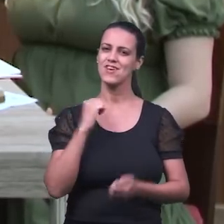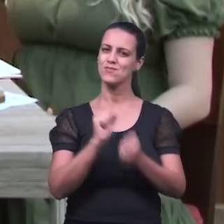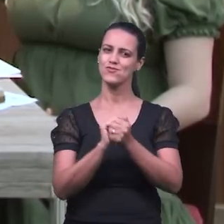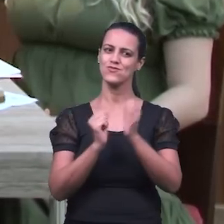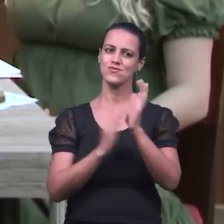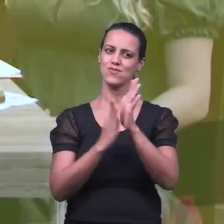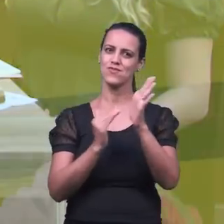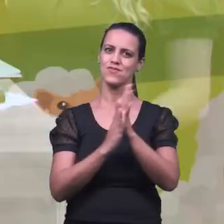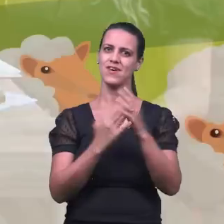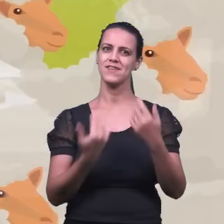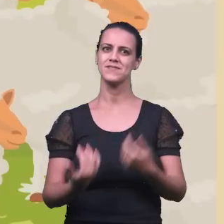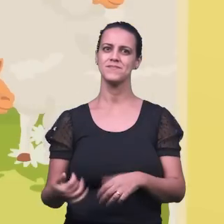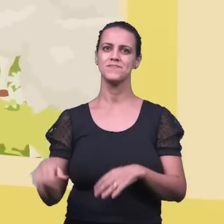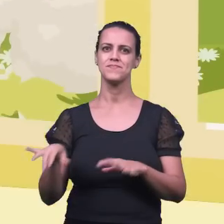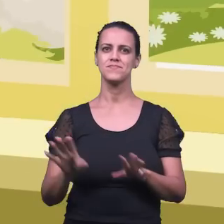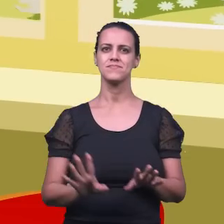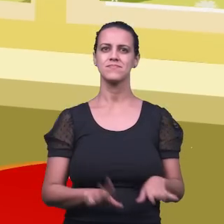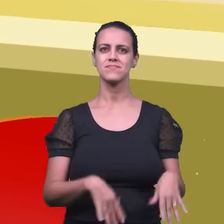adorar ao Senhor.